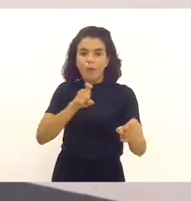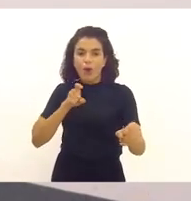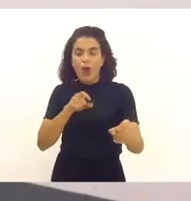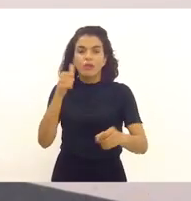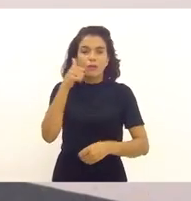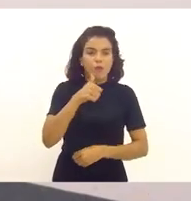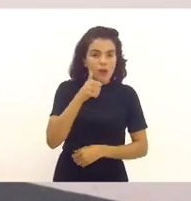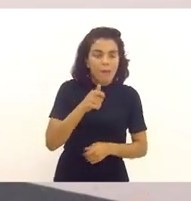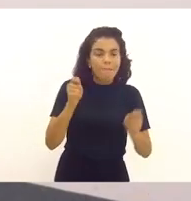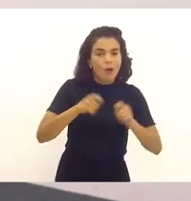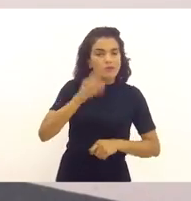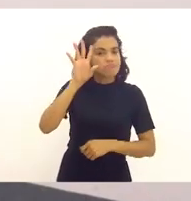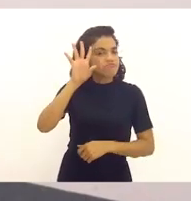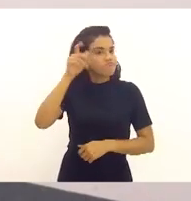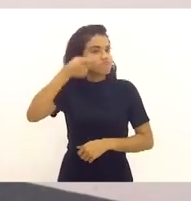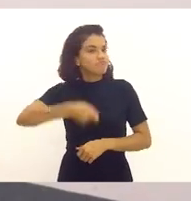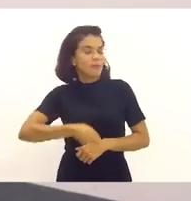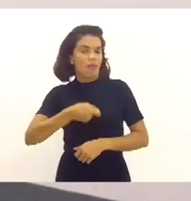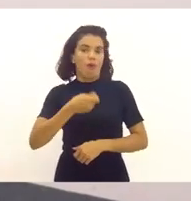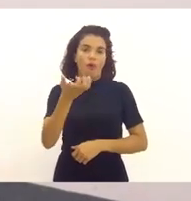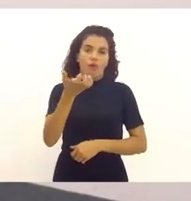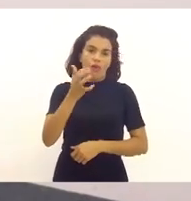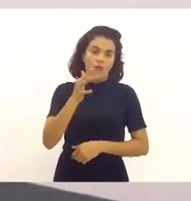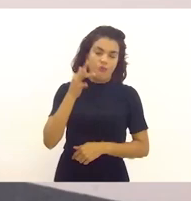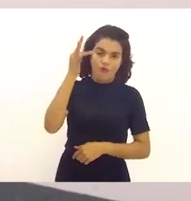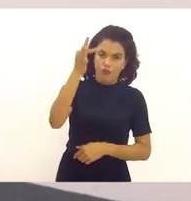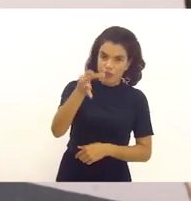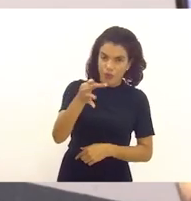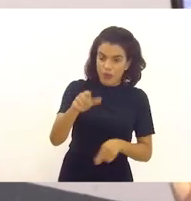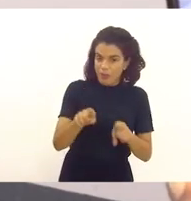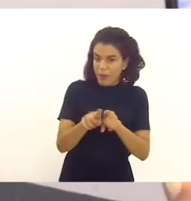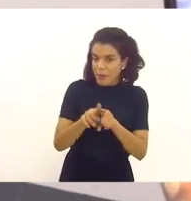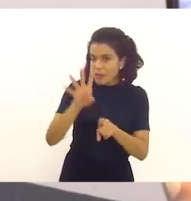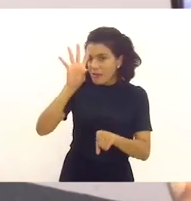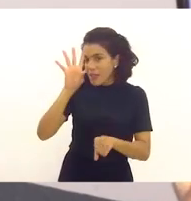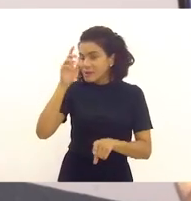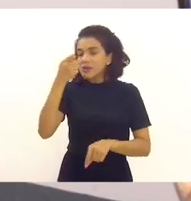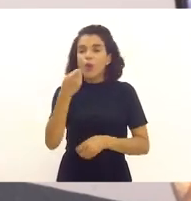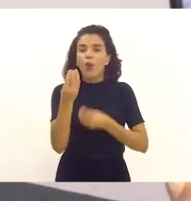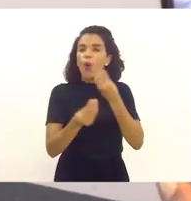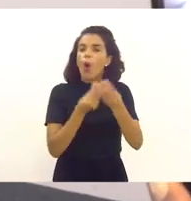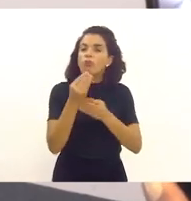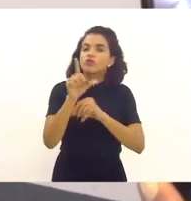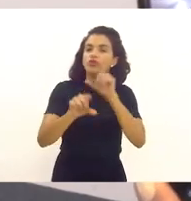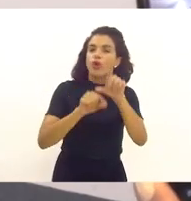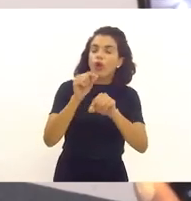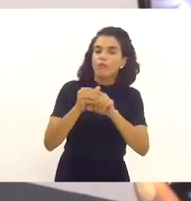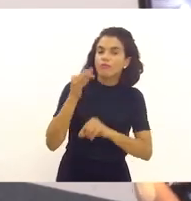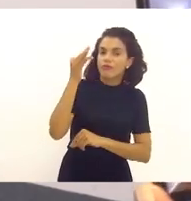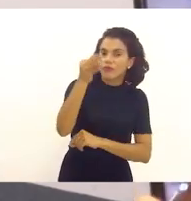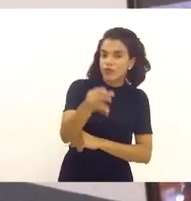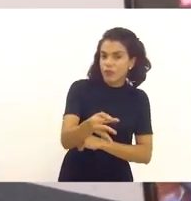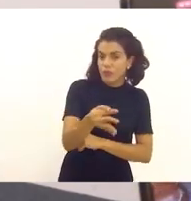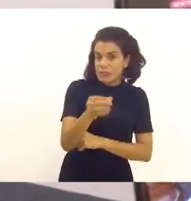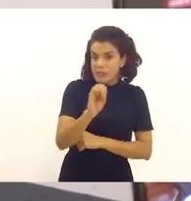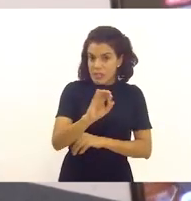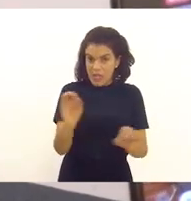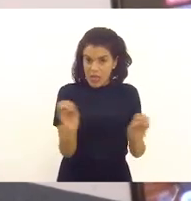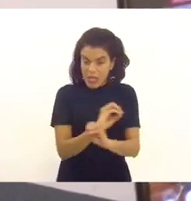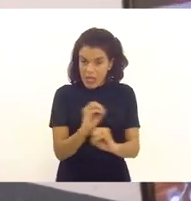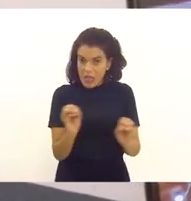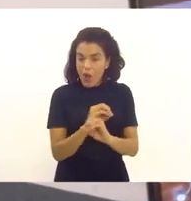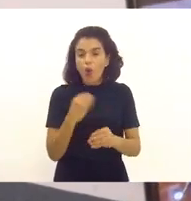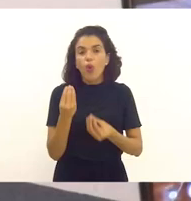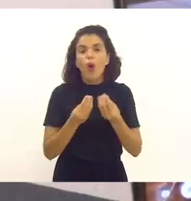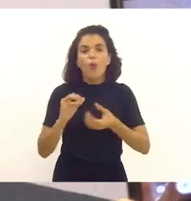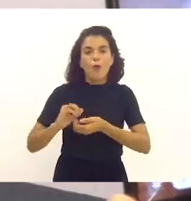as mulheres elas possam decidir o que que ela quer para o seu futuro decidir o que que ela quer seguir pela frente até porque se não fosse assim não estaríamos aqui